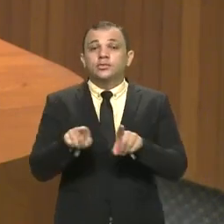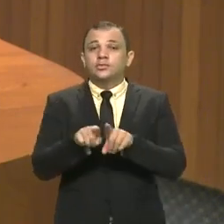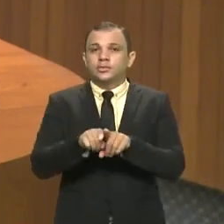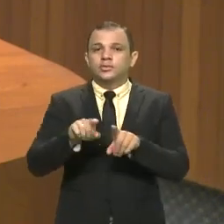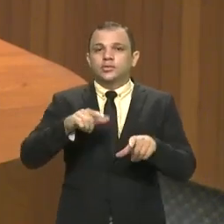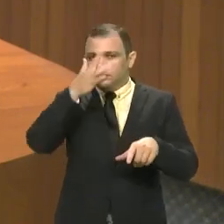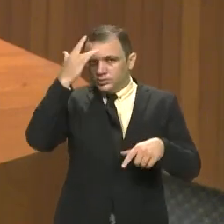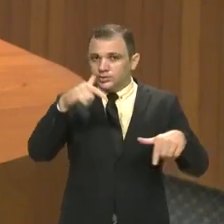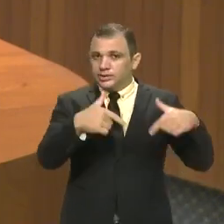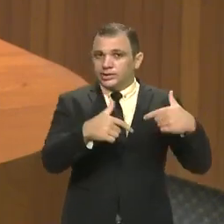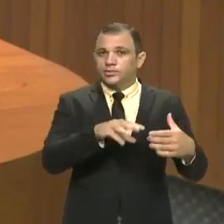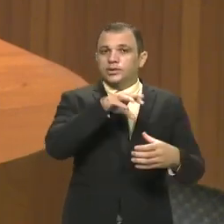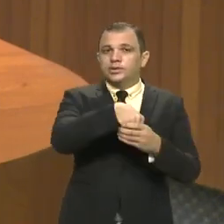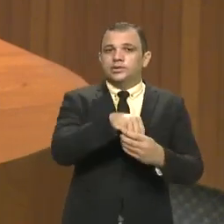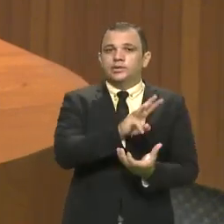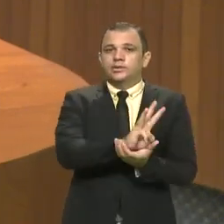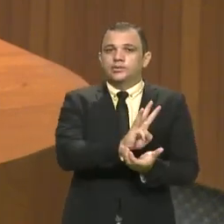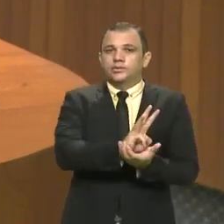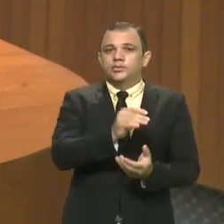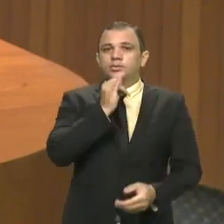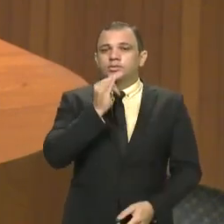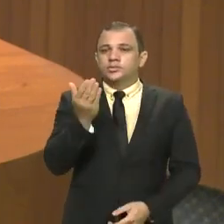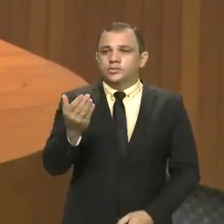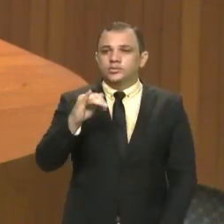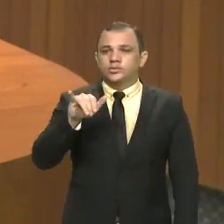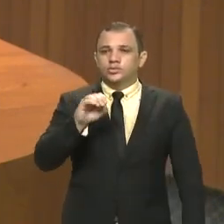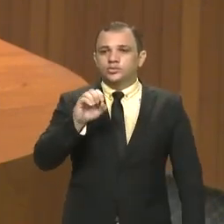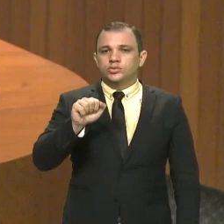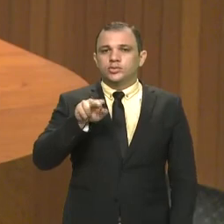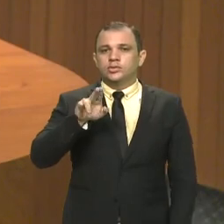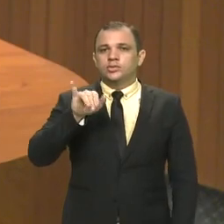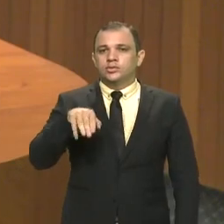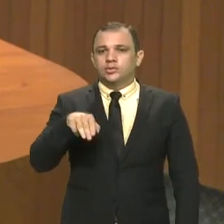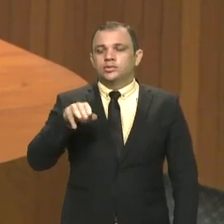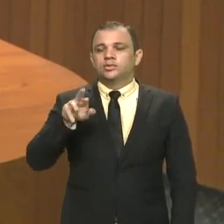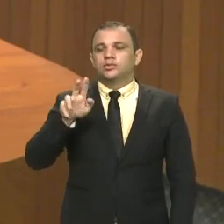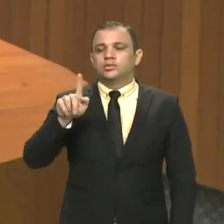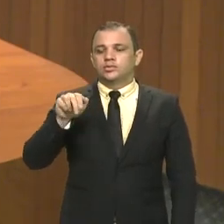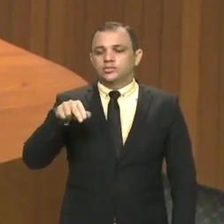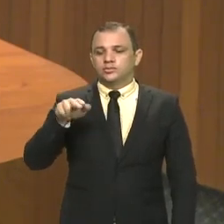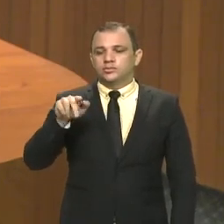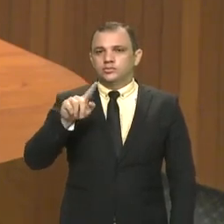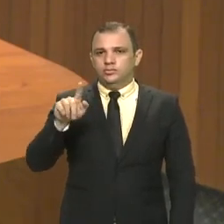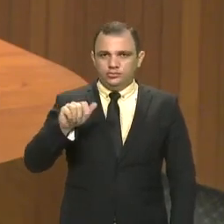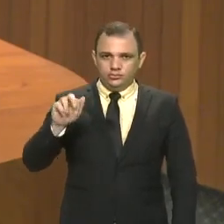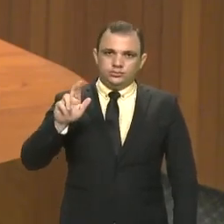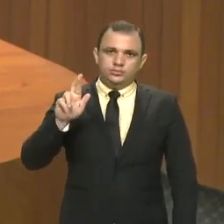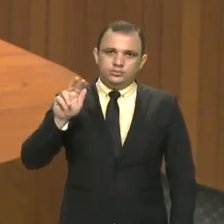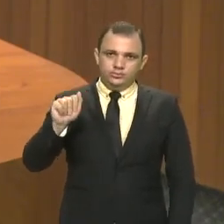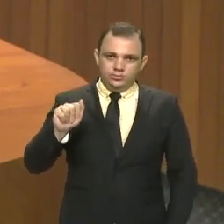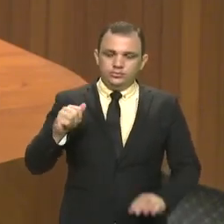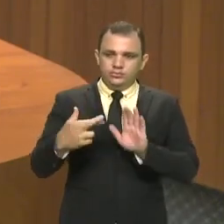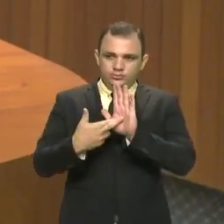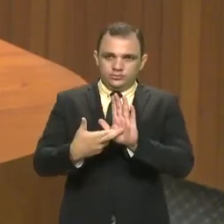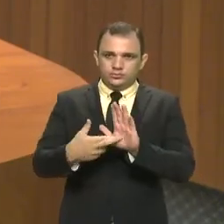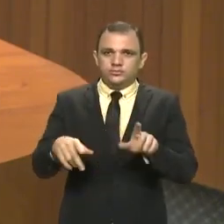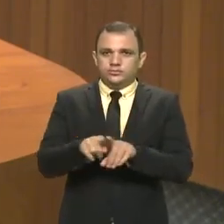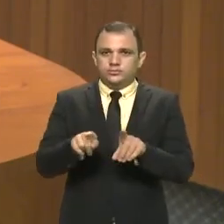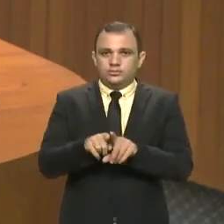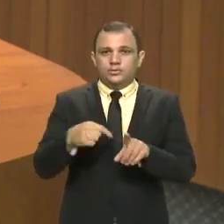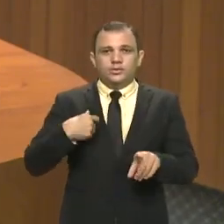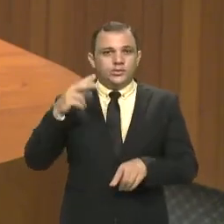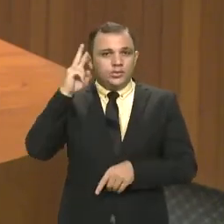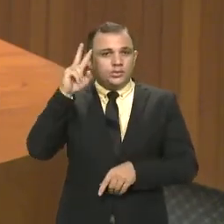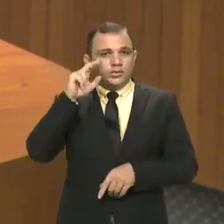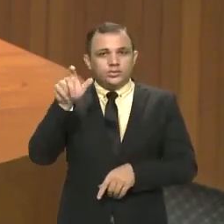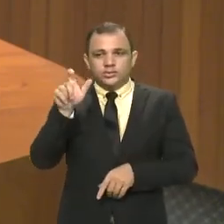pessoa do Dr. Joaquim Gonzaga Neto. Quero também fazer referência ao nosso querido amigo Dr. Alberto